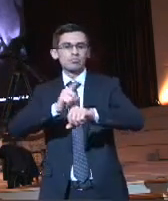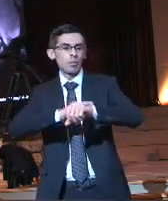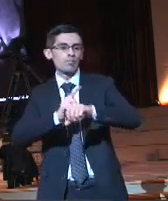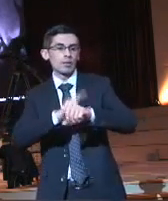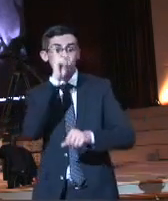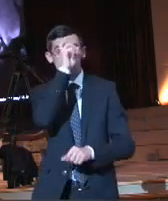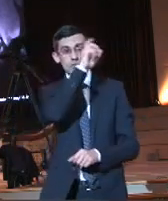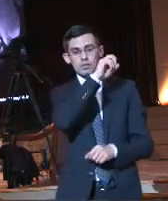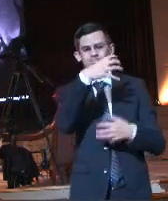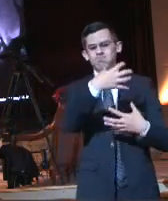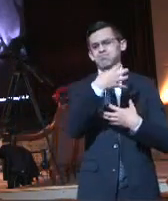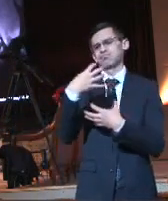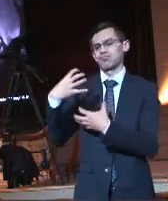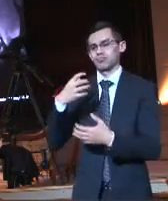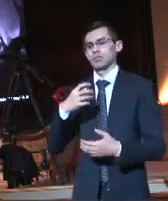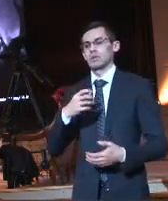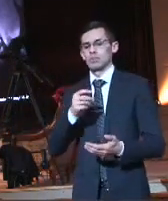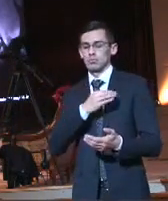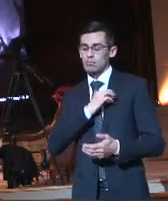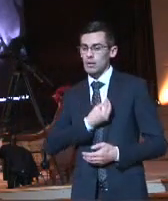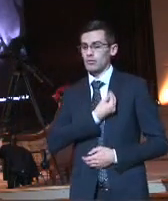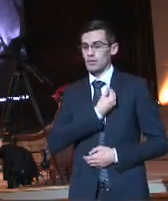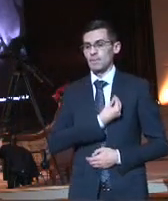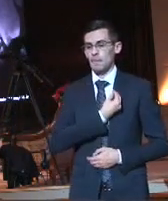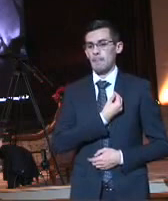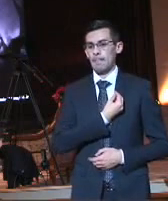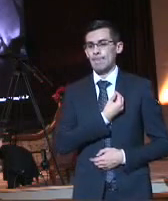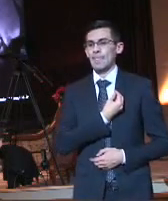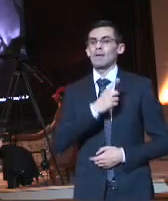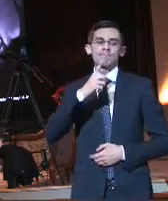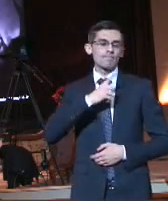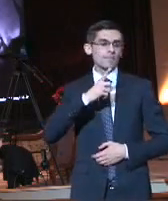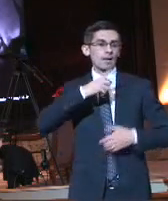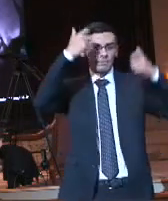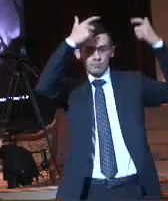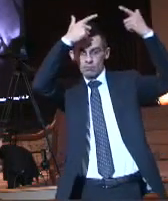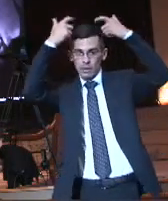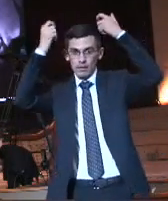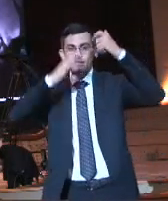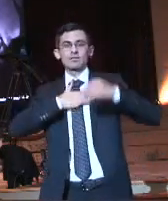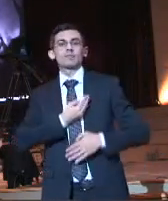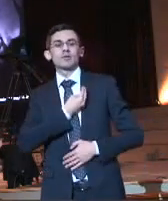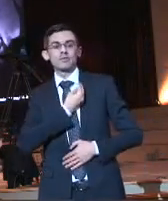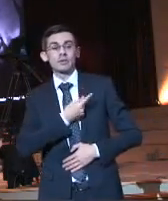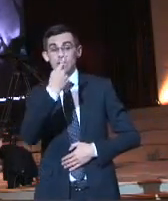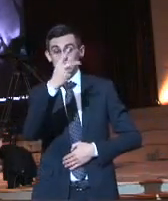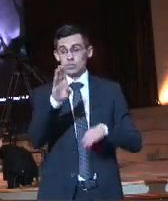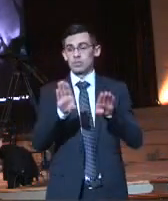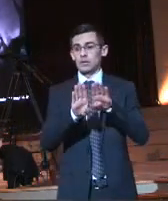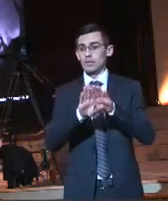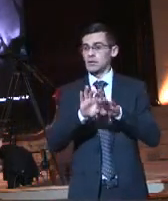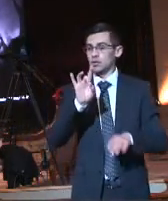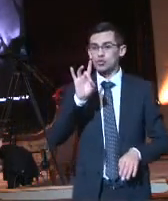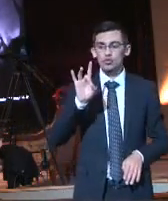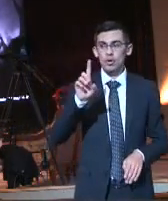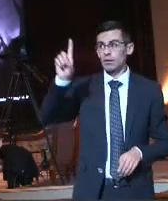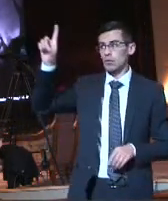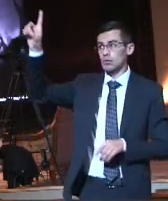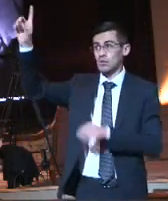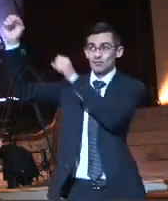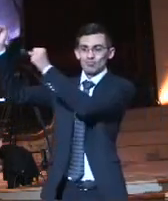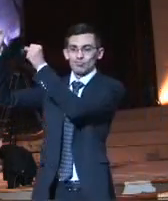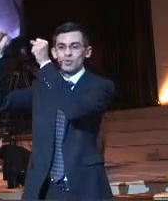circunstâncias opressivas na vida. Eu quero dizer que há batalhas na minha vida e na sua vida, que só o